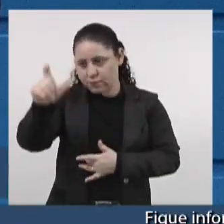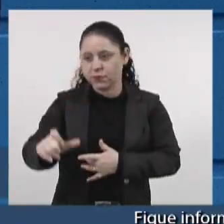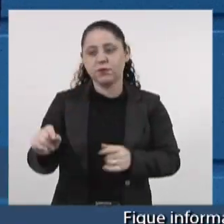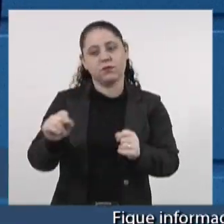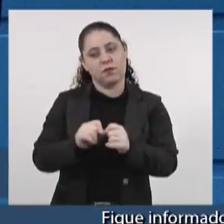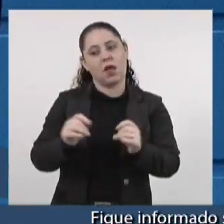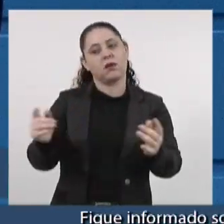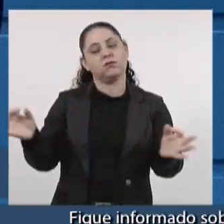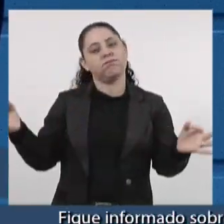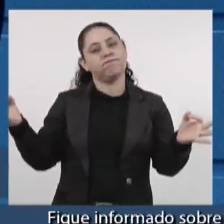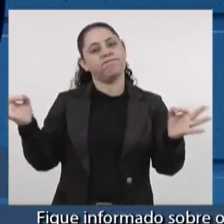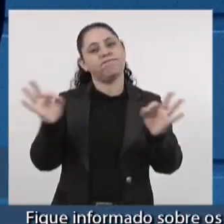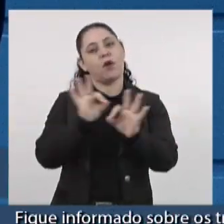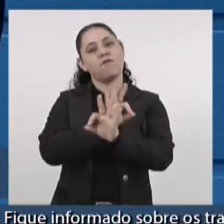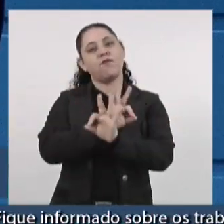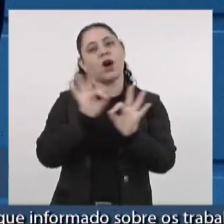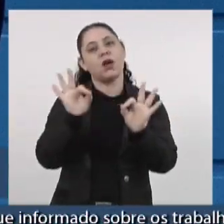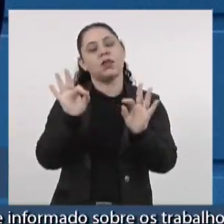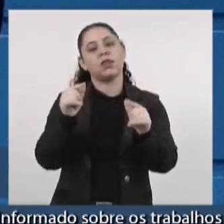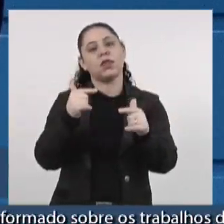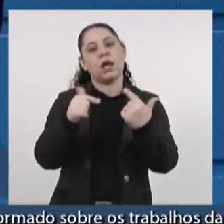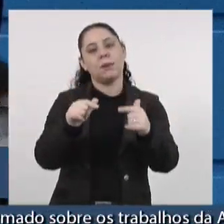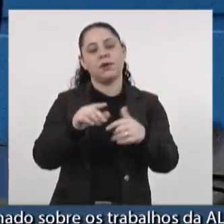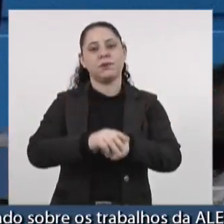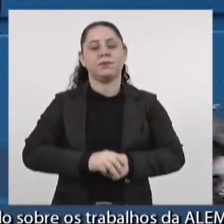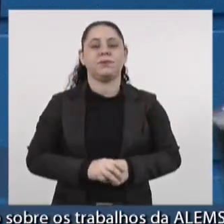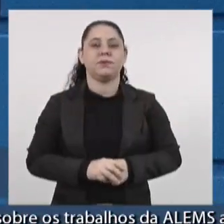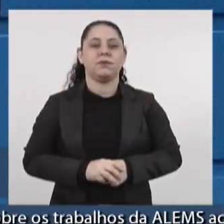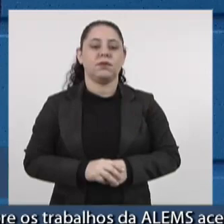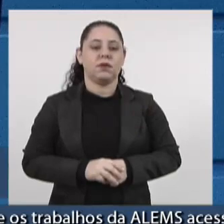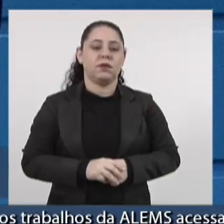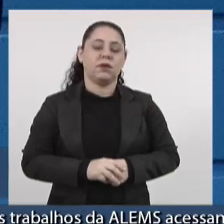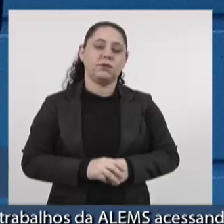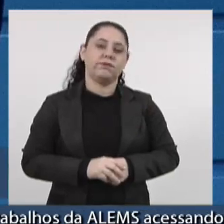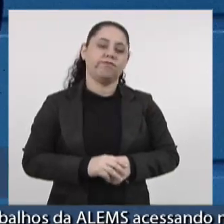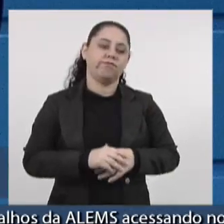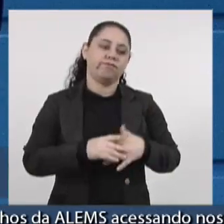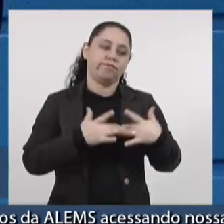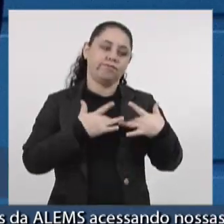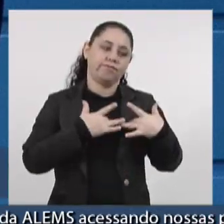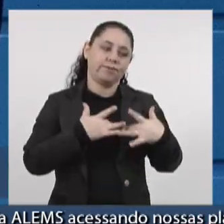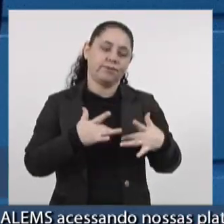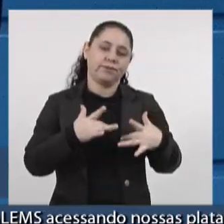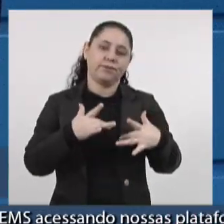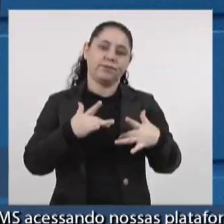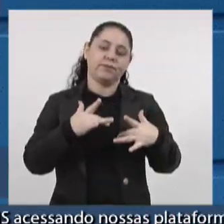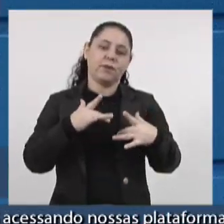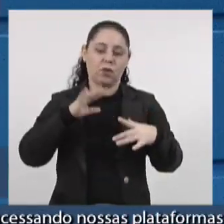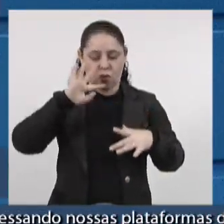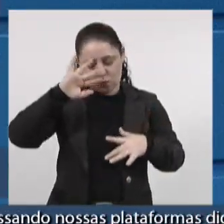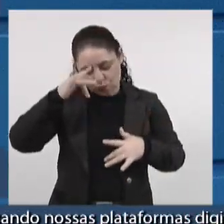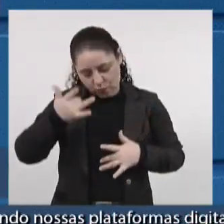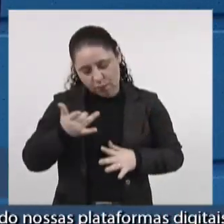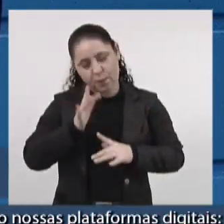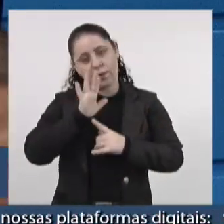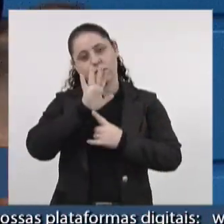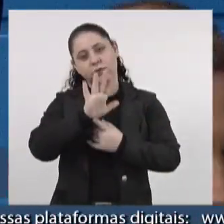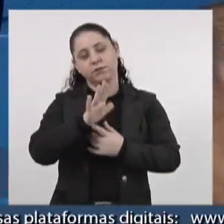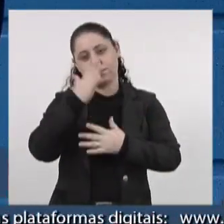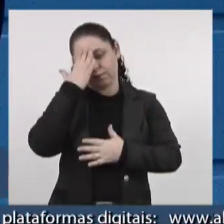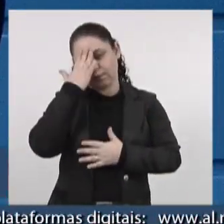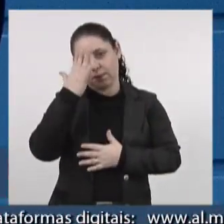um relevante feito em prol da sociedade. Por meio dessa singela homenagem, expressamos nossa